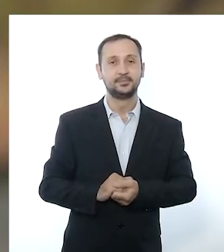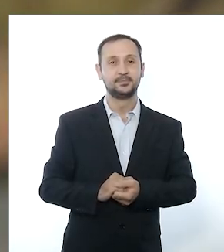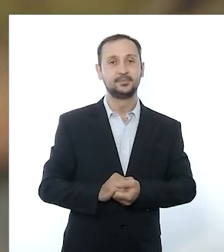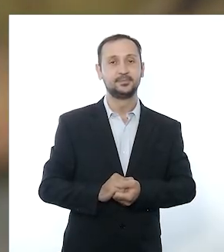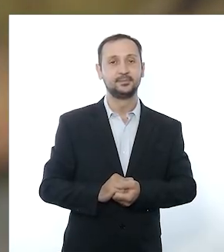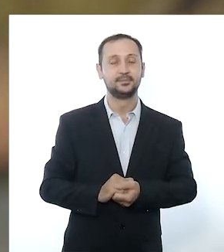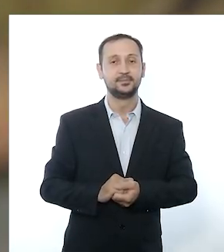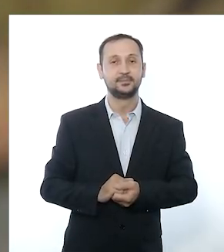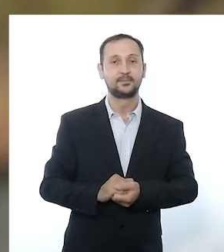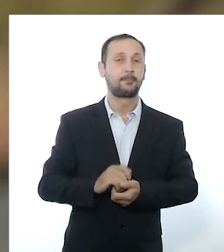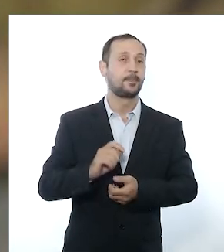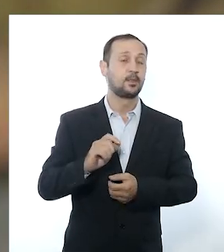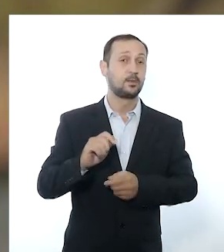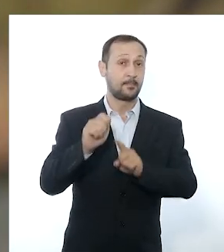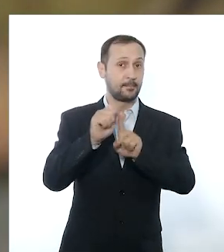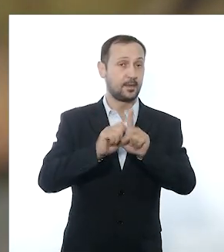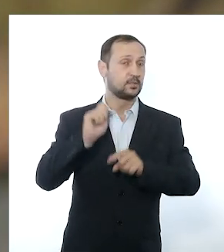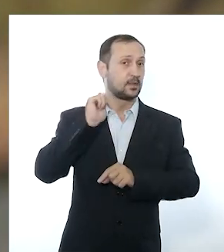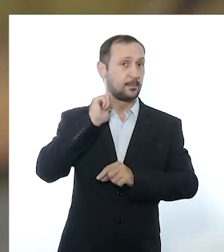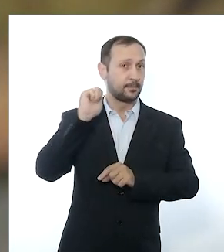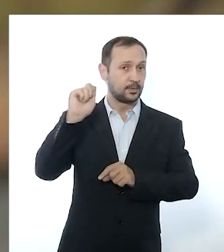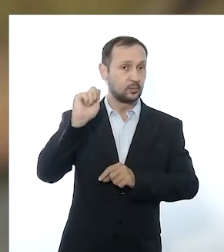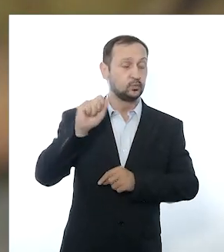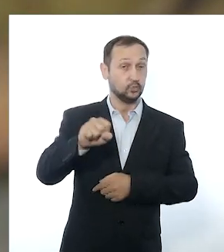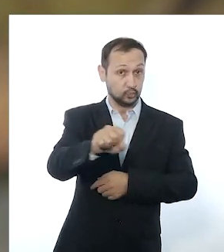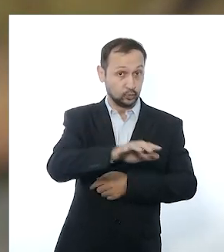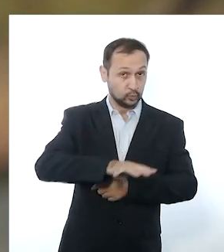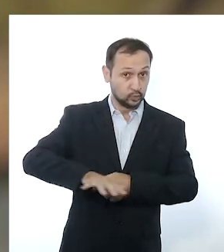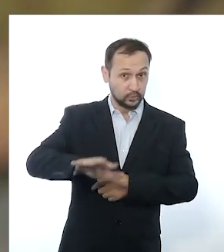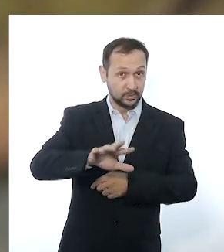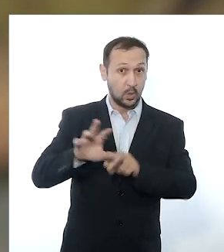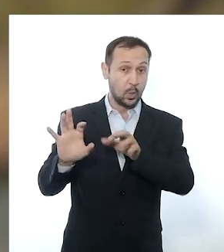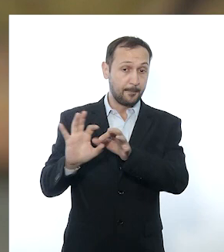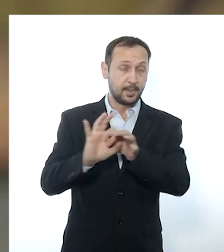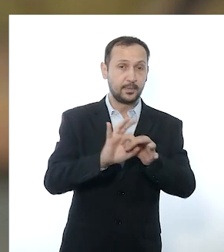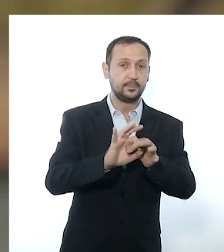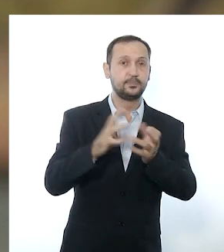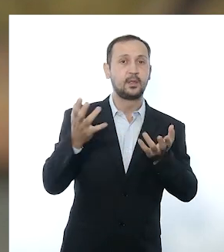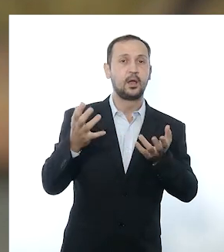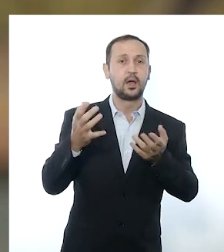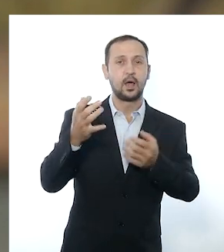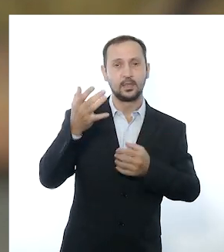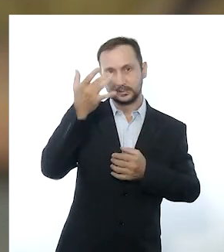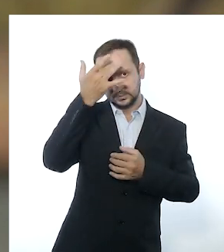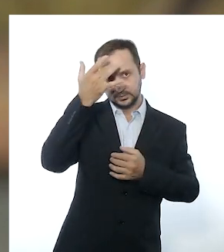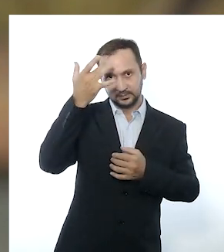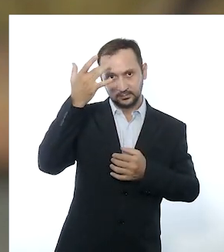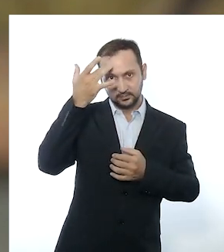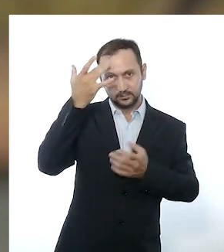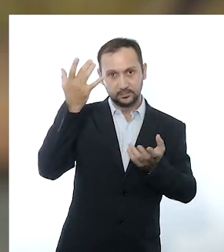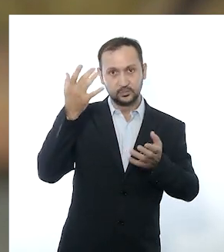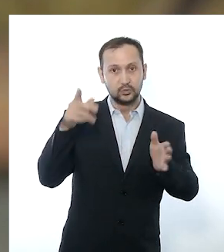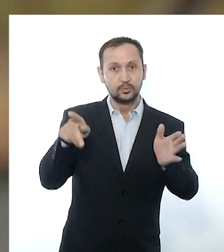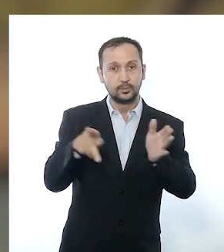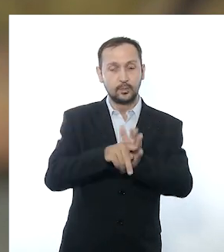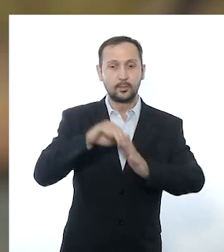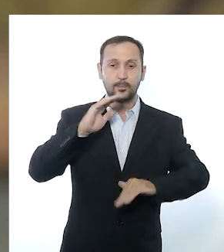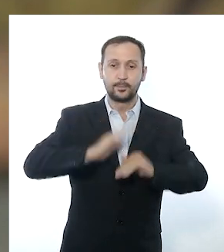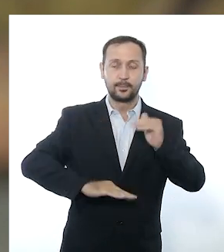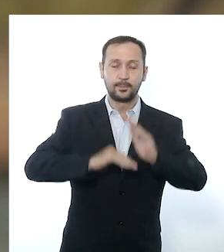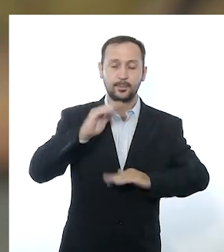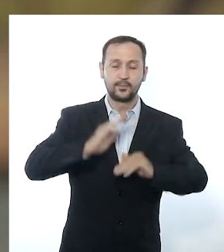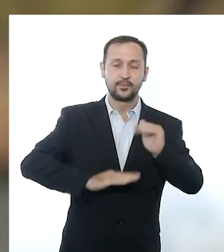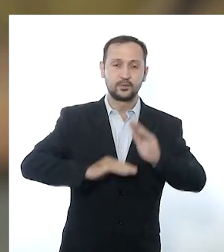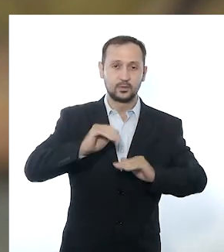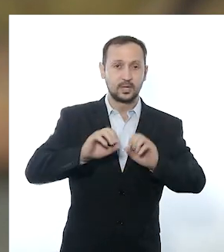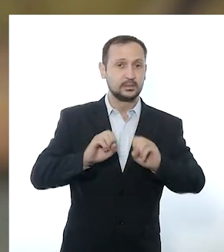Em abril, no contexto social, a saúde mental dos profissionais de educação e do autista